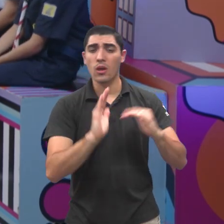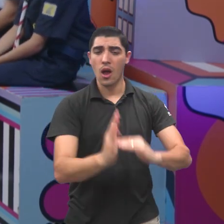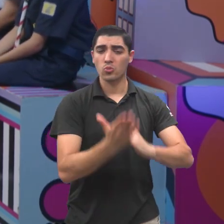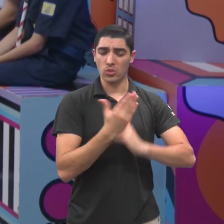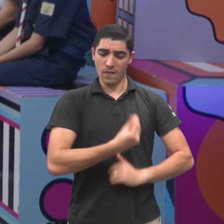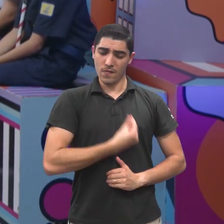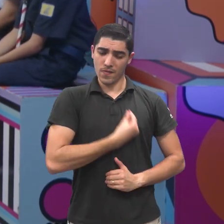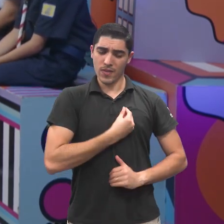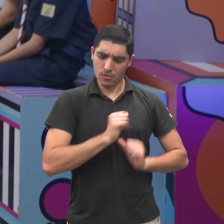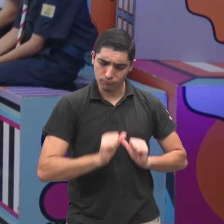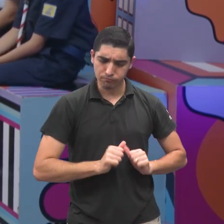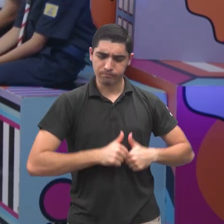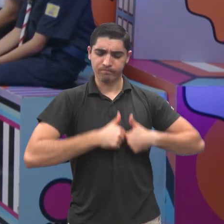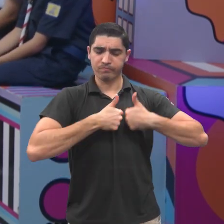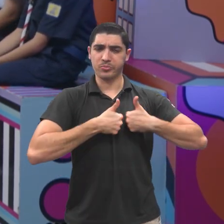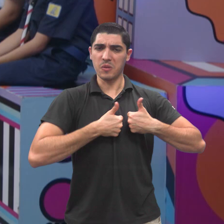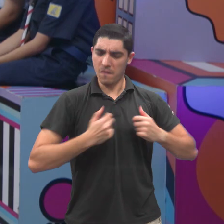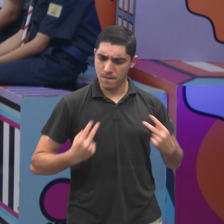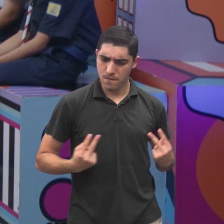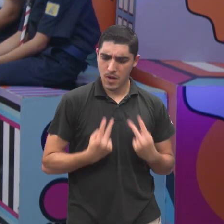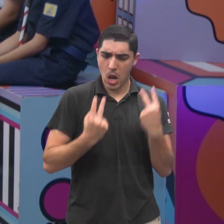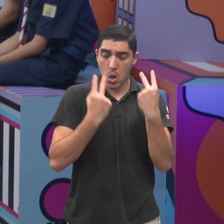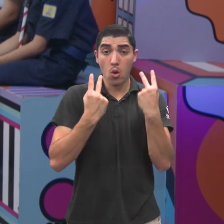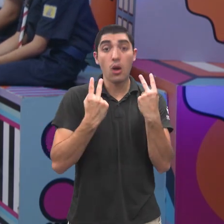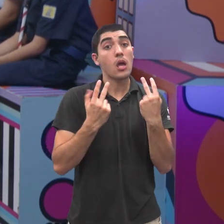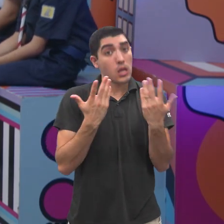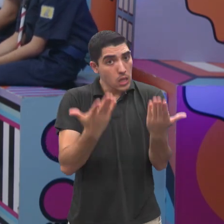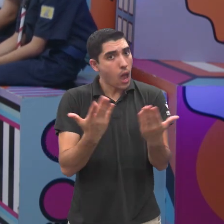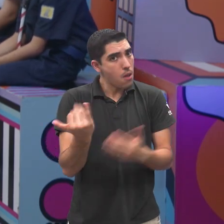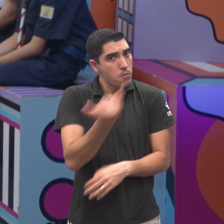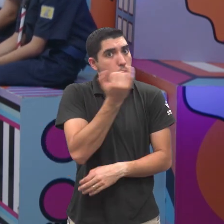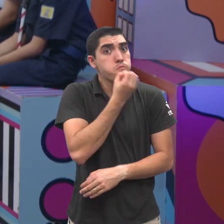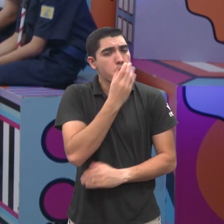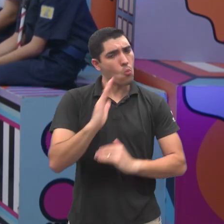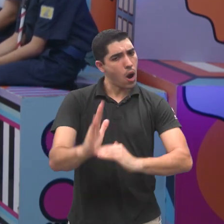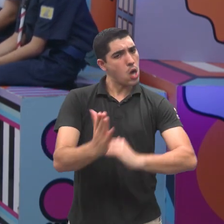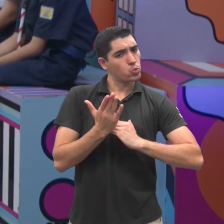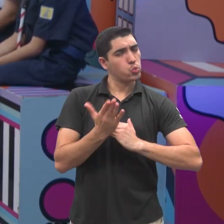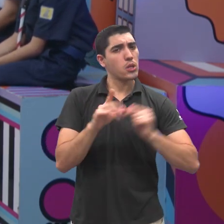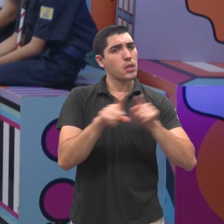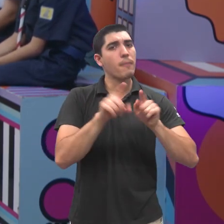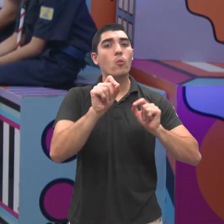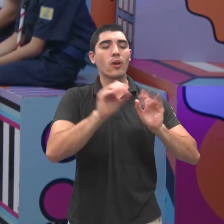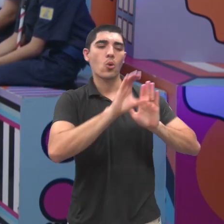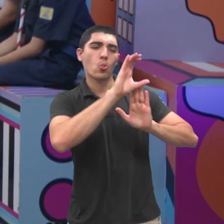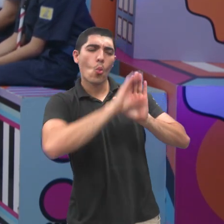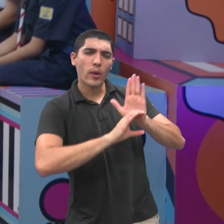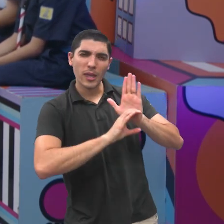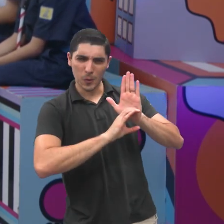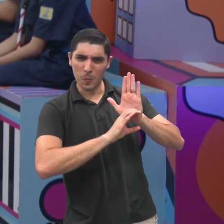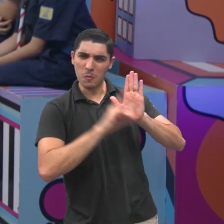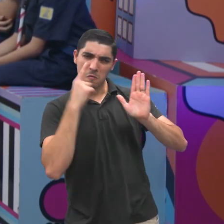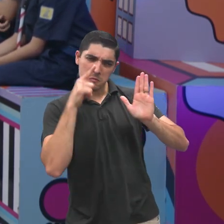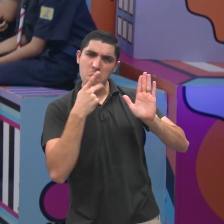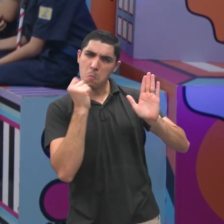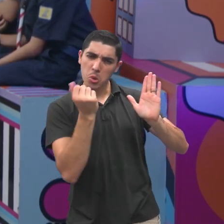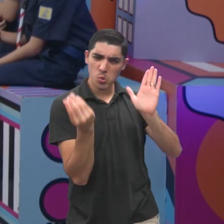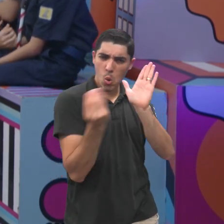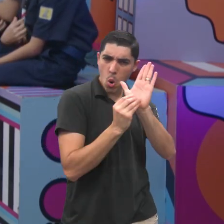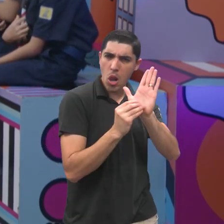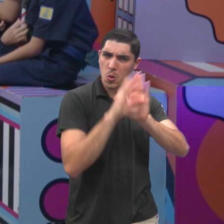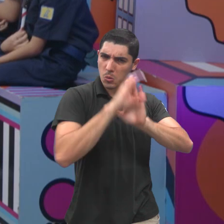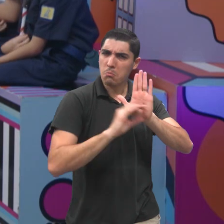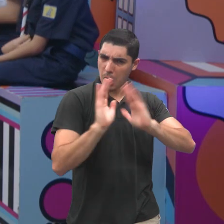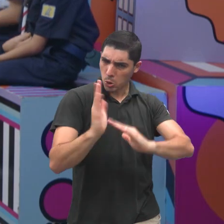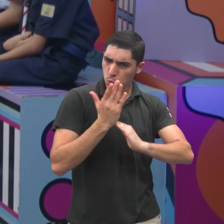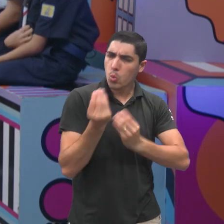Também é relacionado à questão dos valores. E claro, é um enorme diferencial no currículo. De que modo isso acaba ajudando no mercado de trabalho, por exemplo? Com